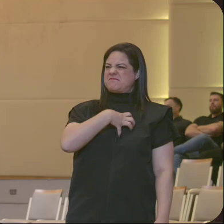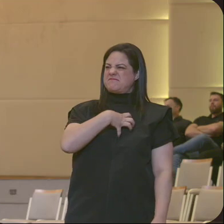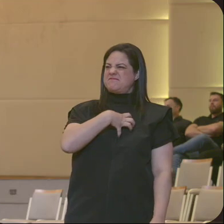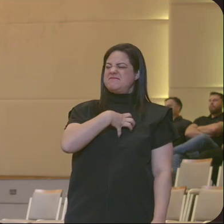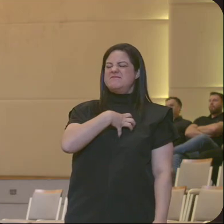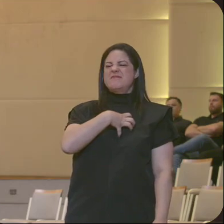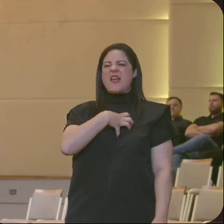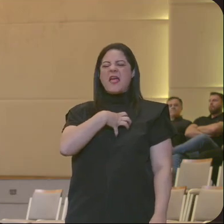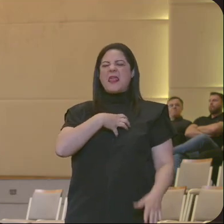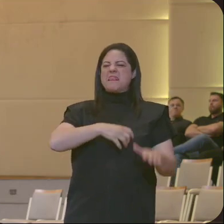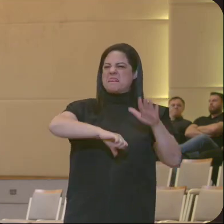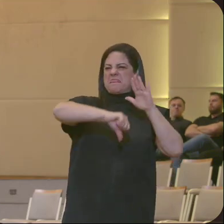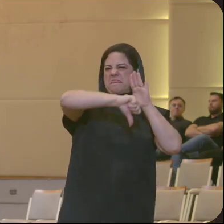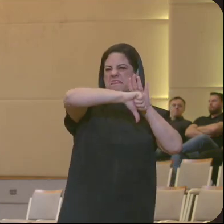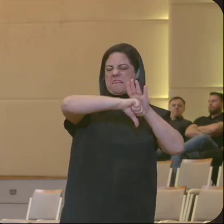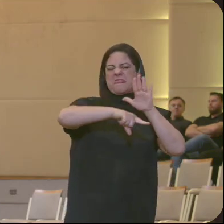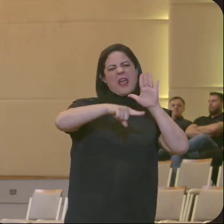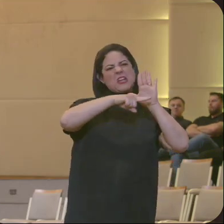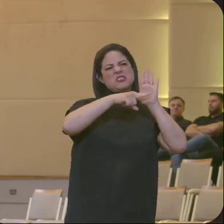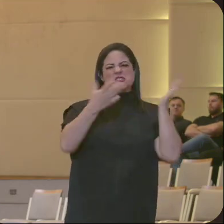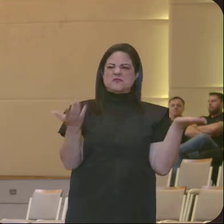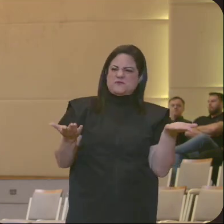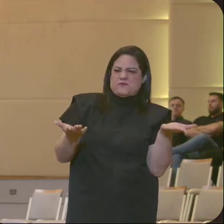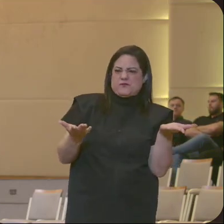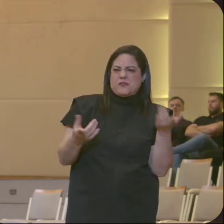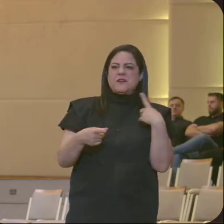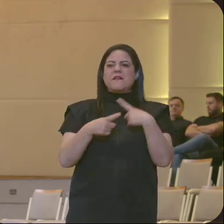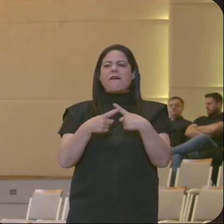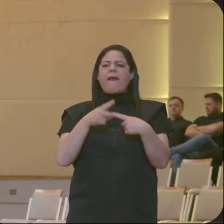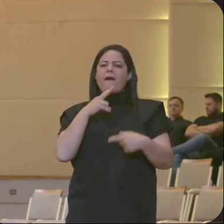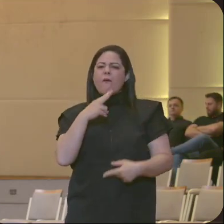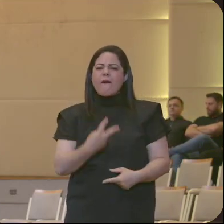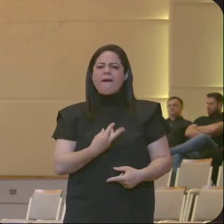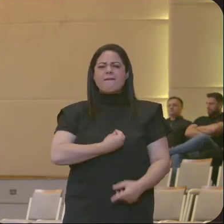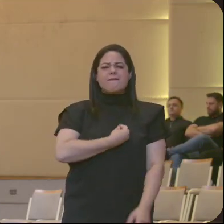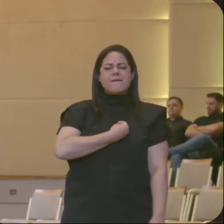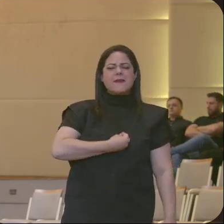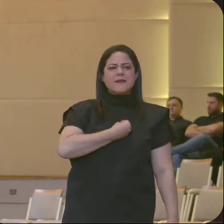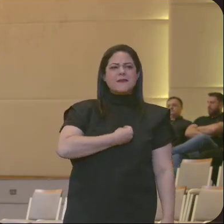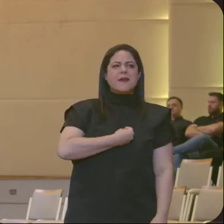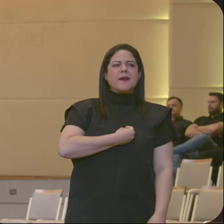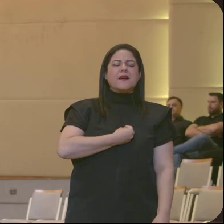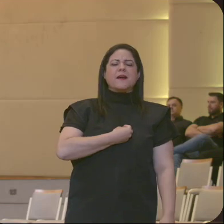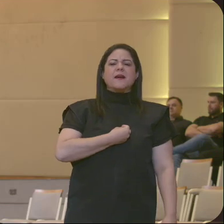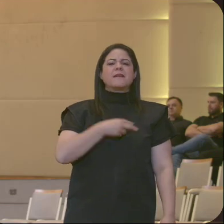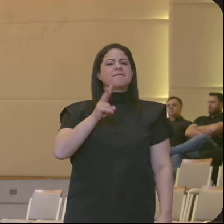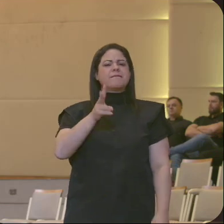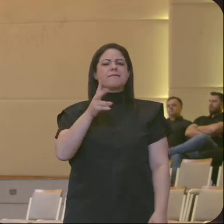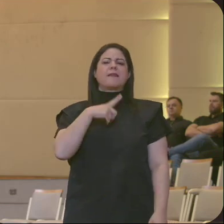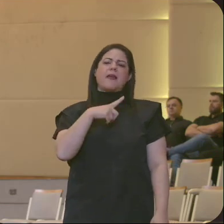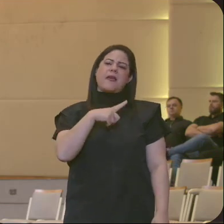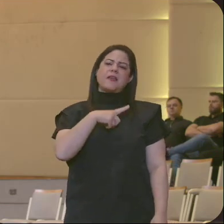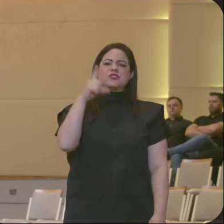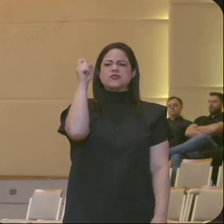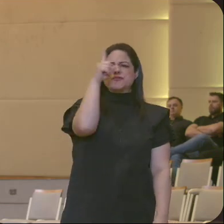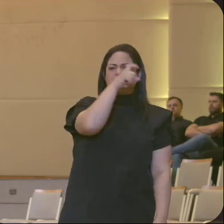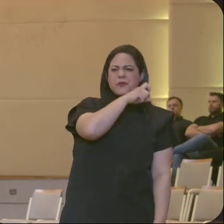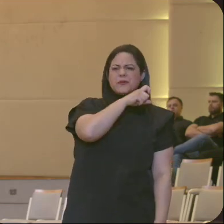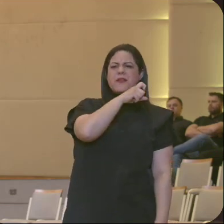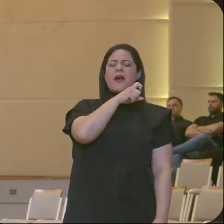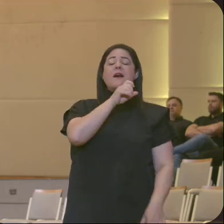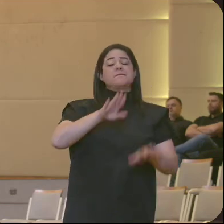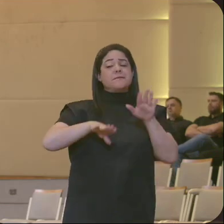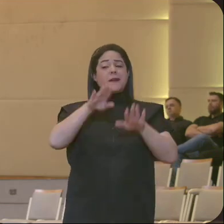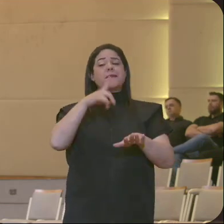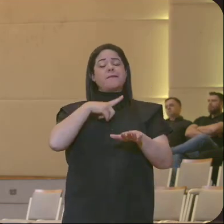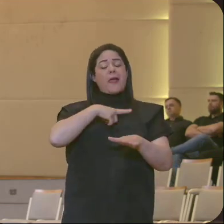pode soar pessimista para alguns, pois reconhece que a vida ela está repleta de dificuldades e muitas vezes